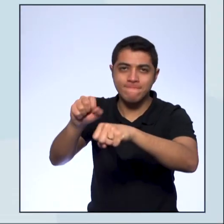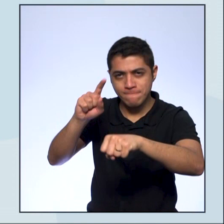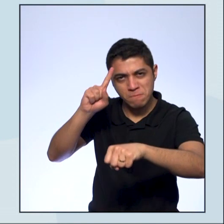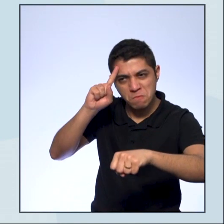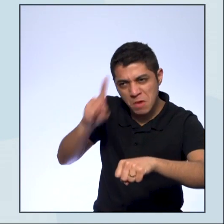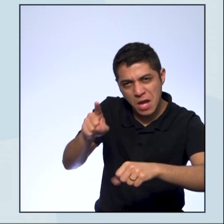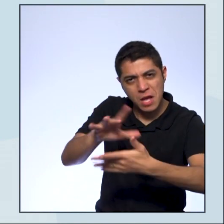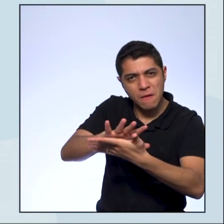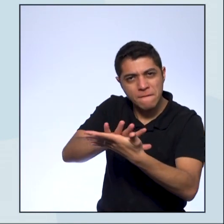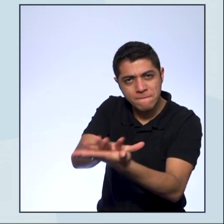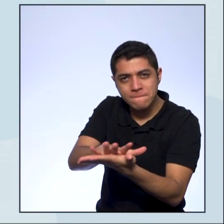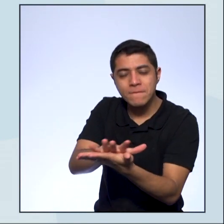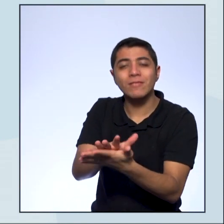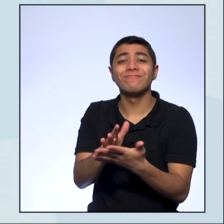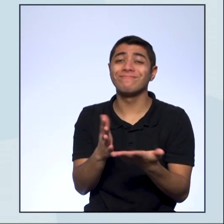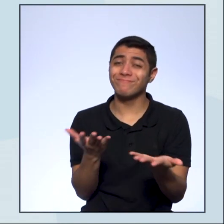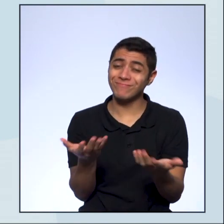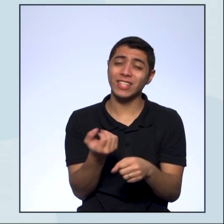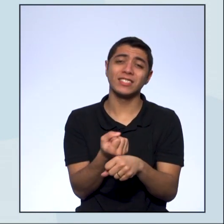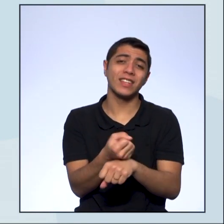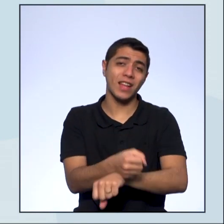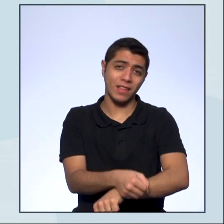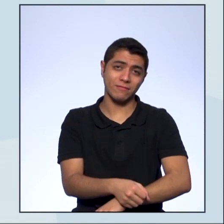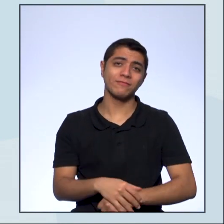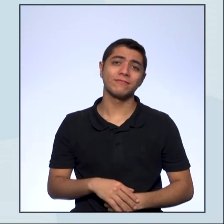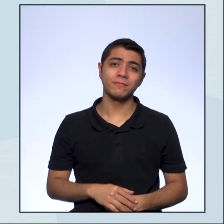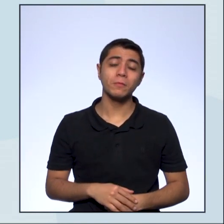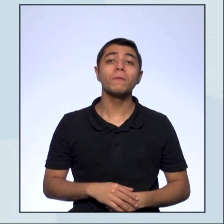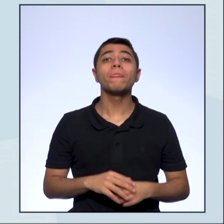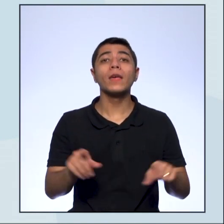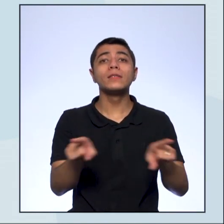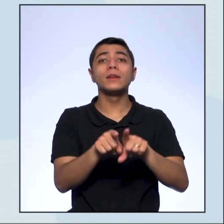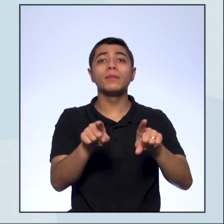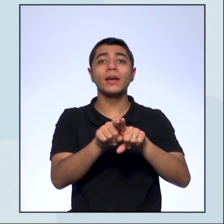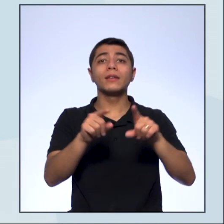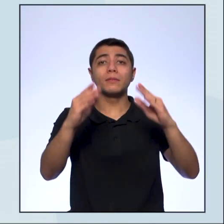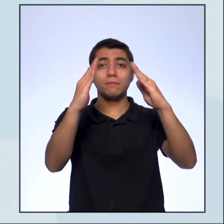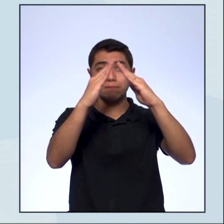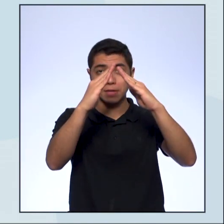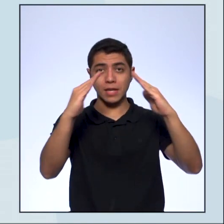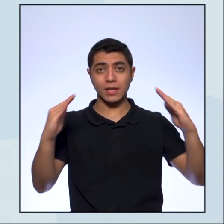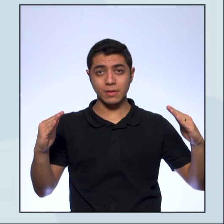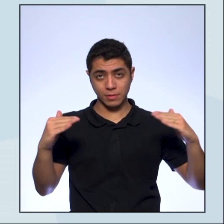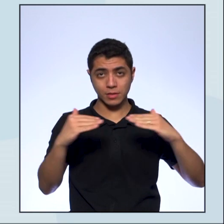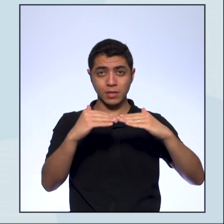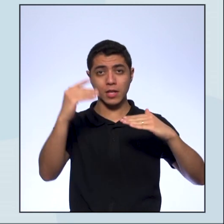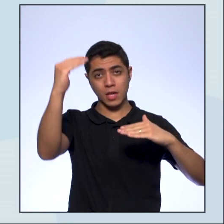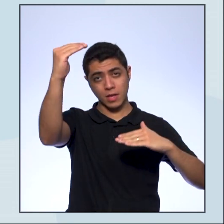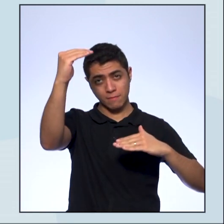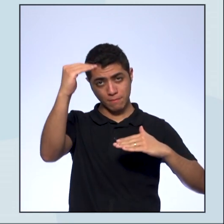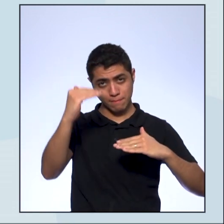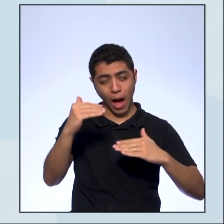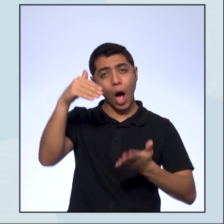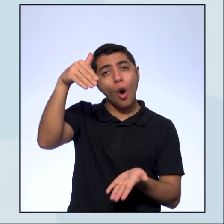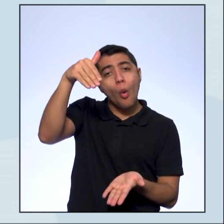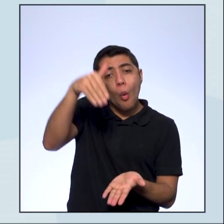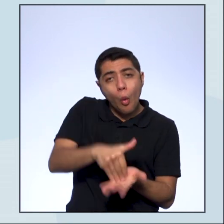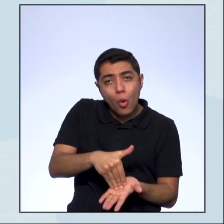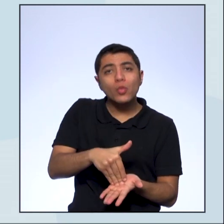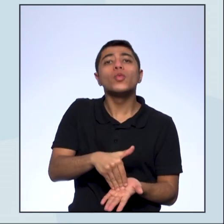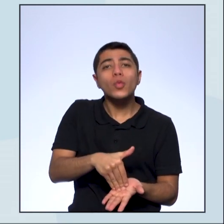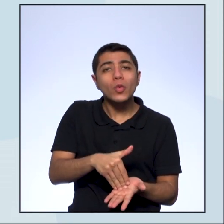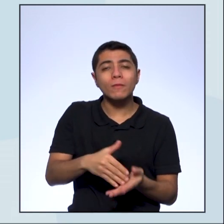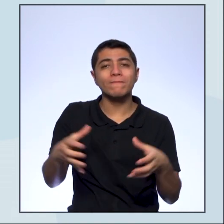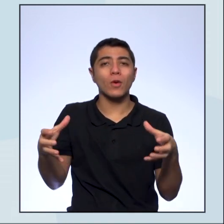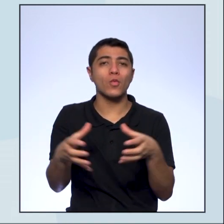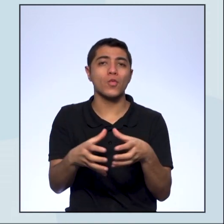são servos, né? A grande maioria da população. Esses camponeses estavam sujeitos à escravidão por dívida, né?